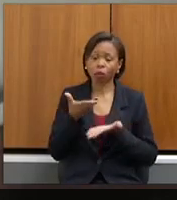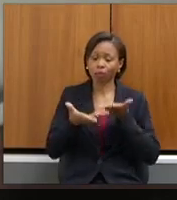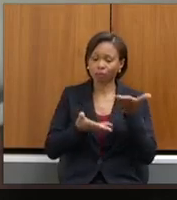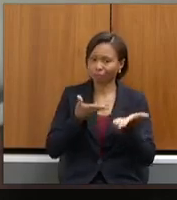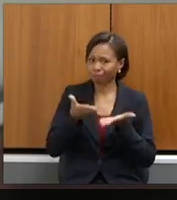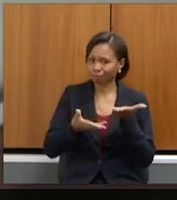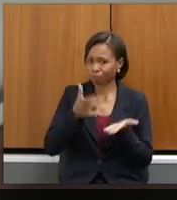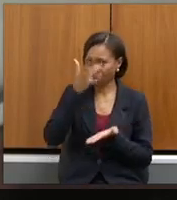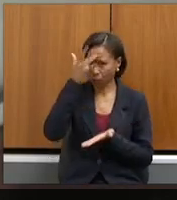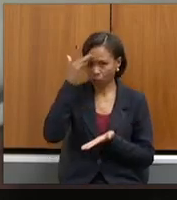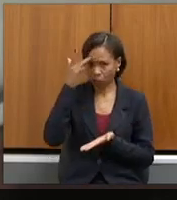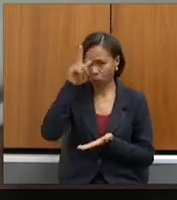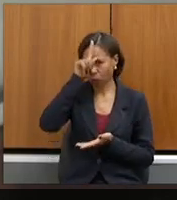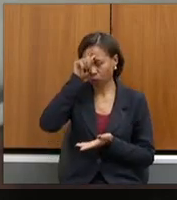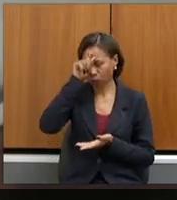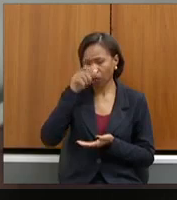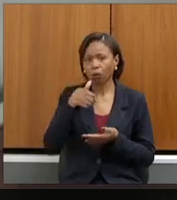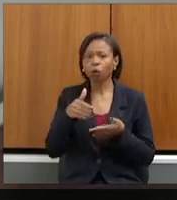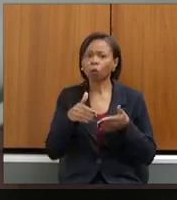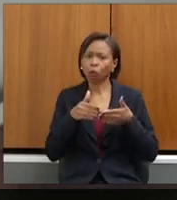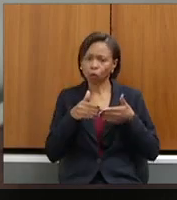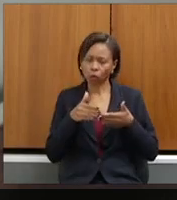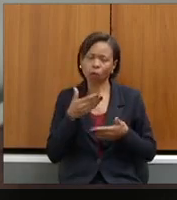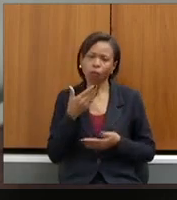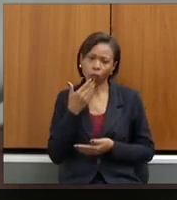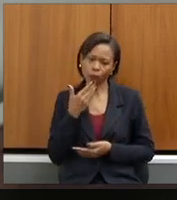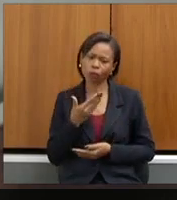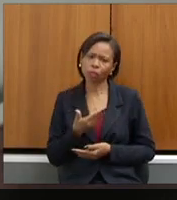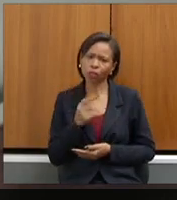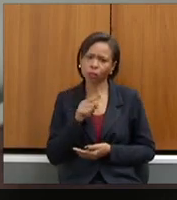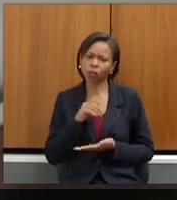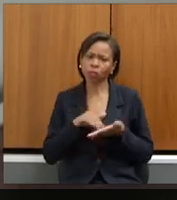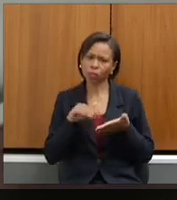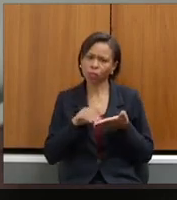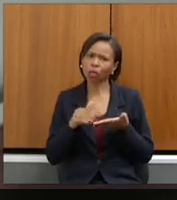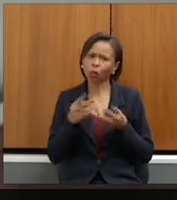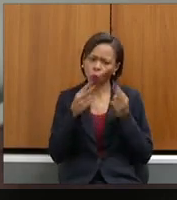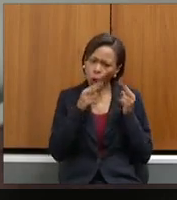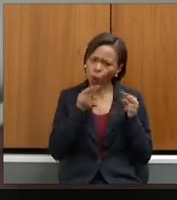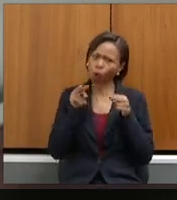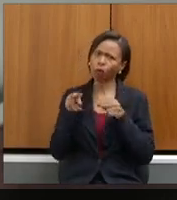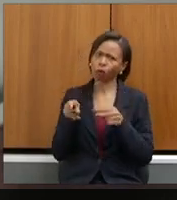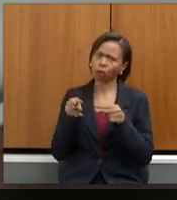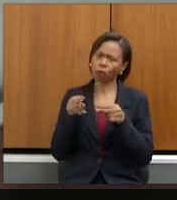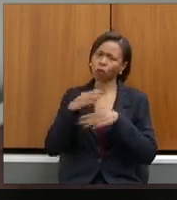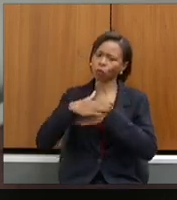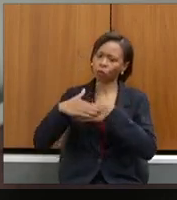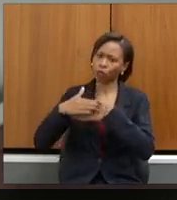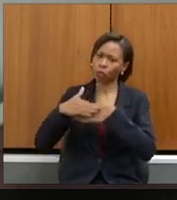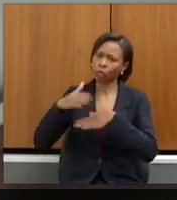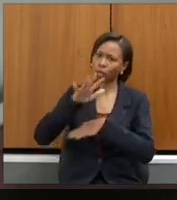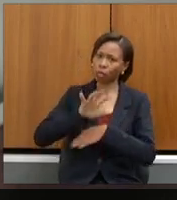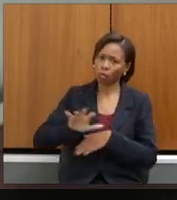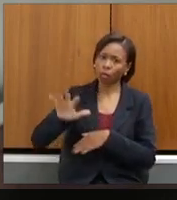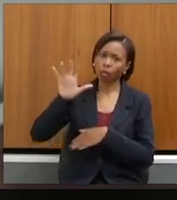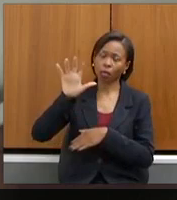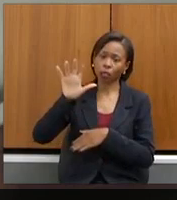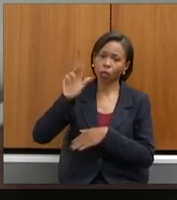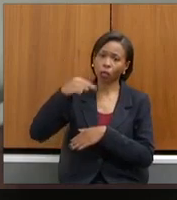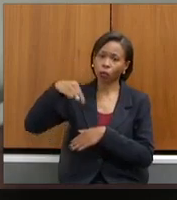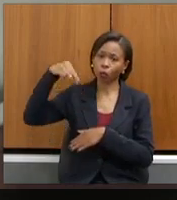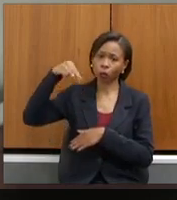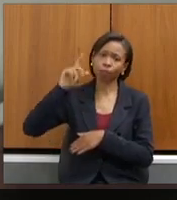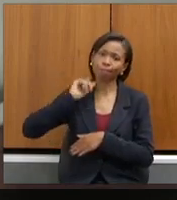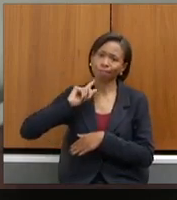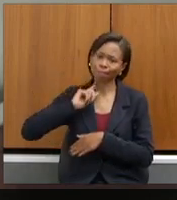então por favor secretário Equidade a região do norte de Minas e